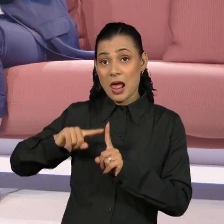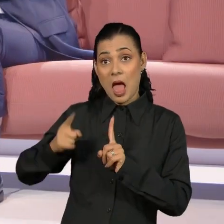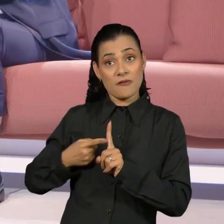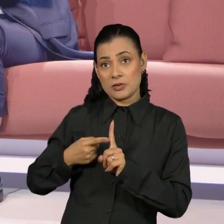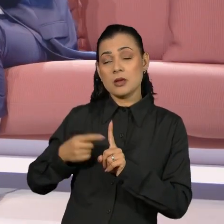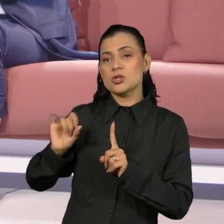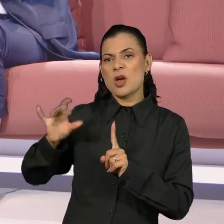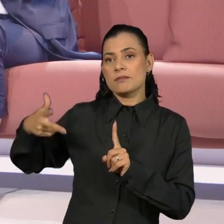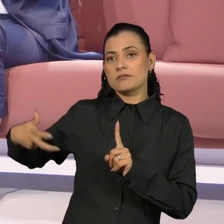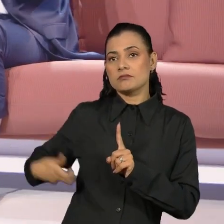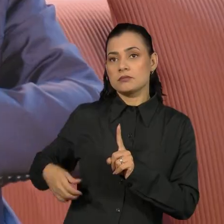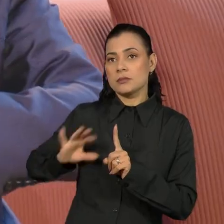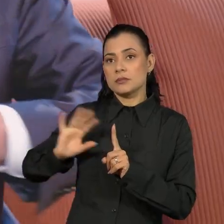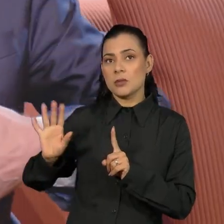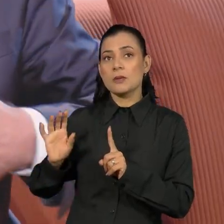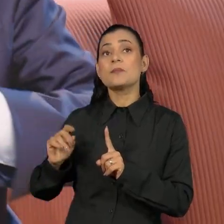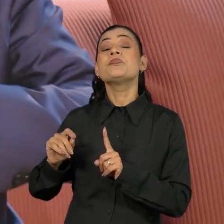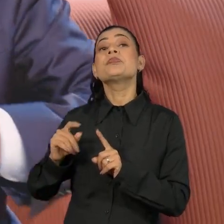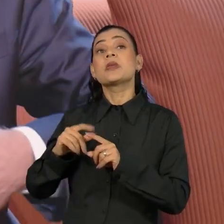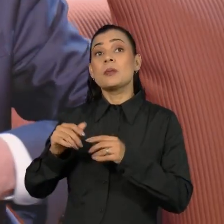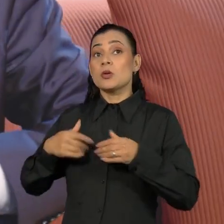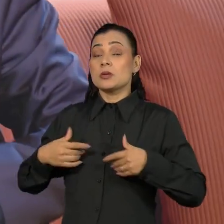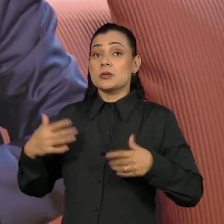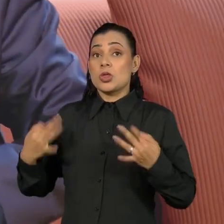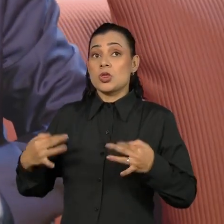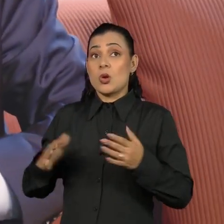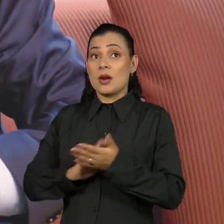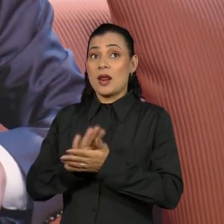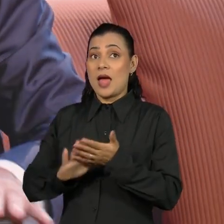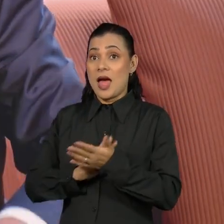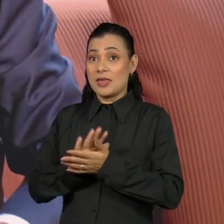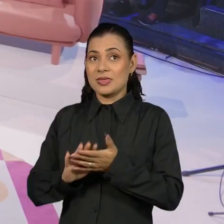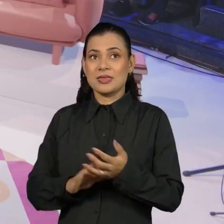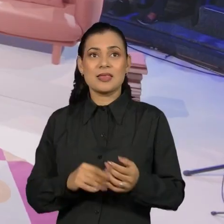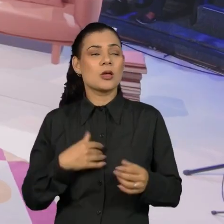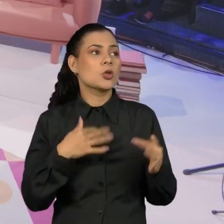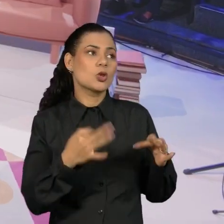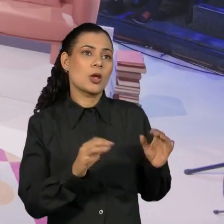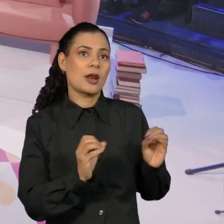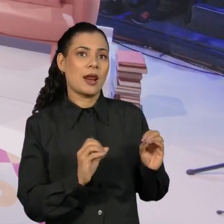nada, é uma picadinha. E anestesia... O povo discordou.